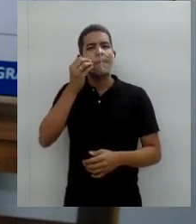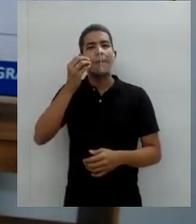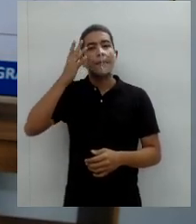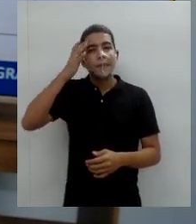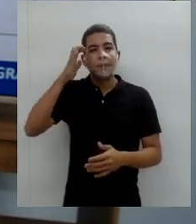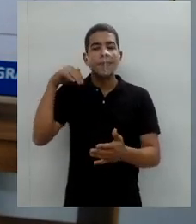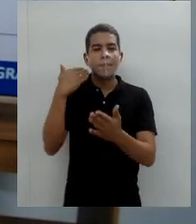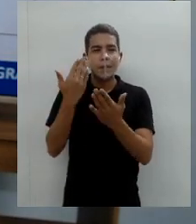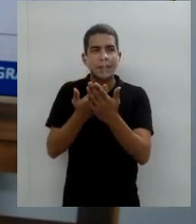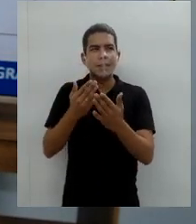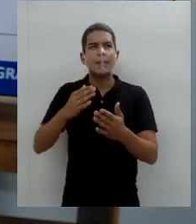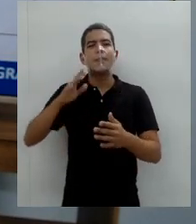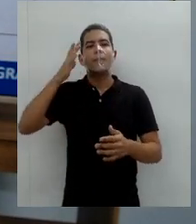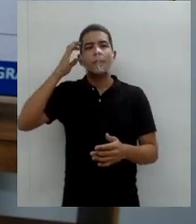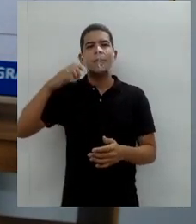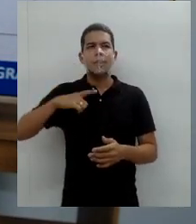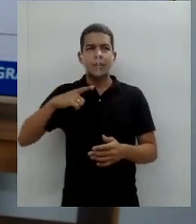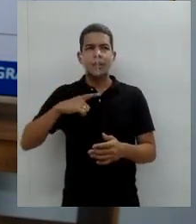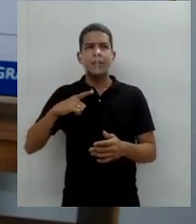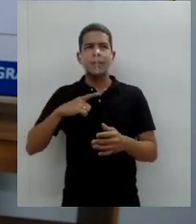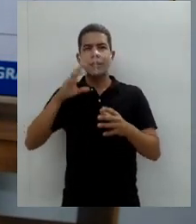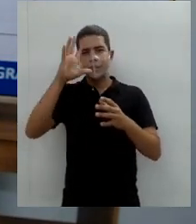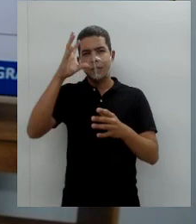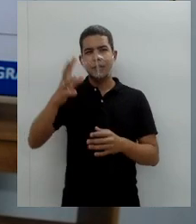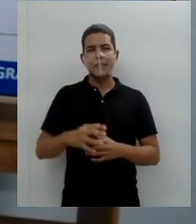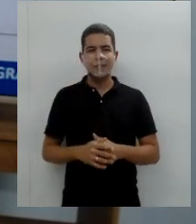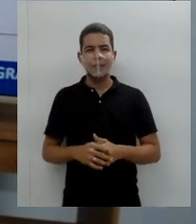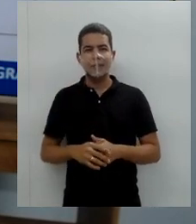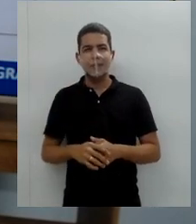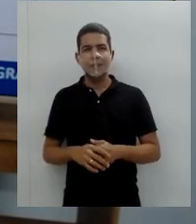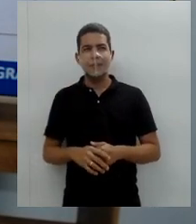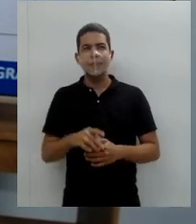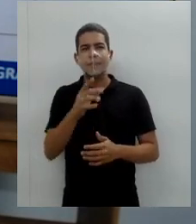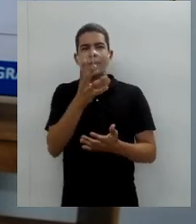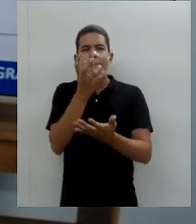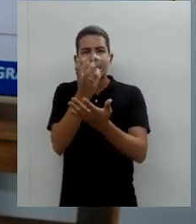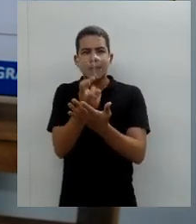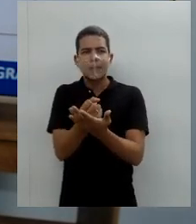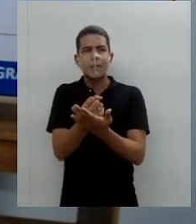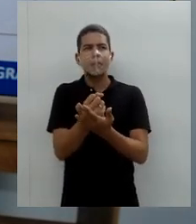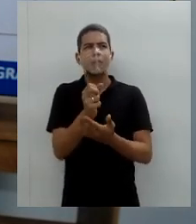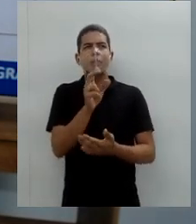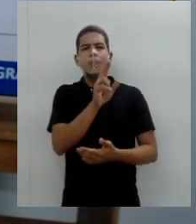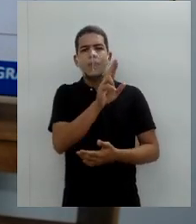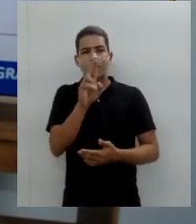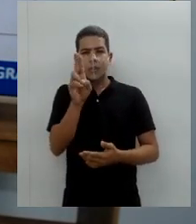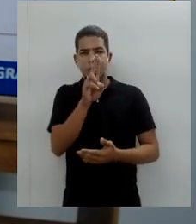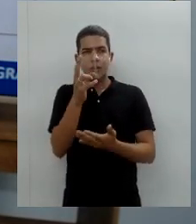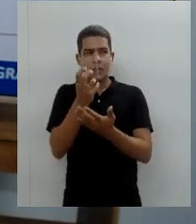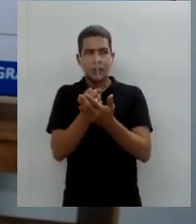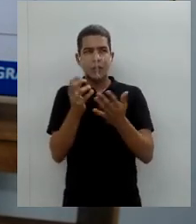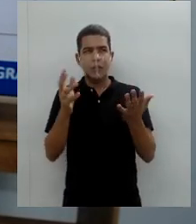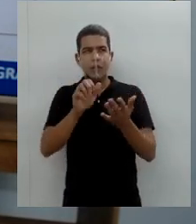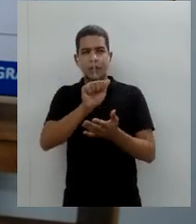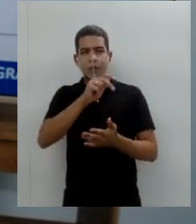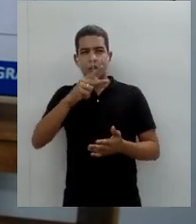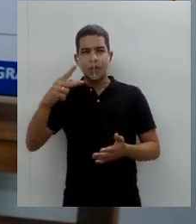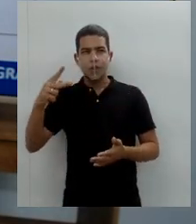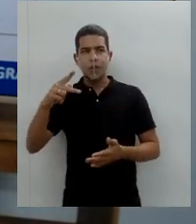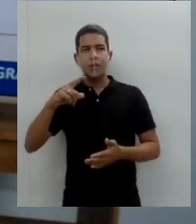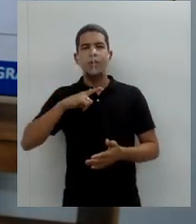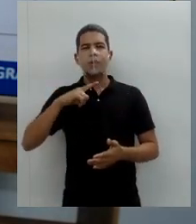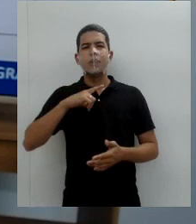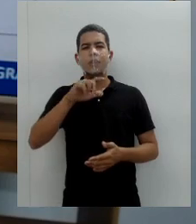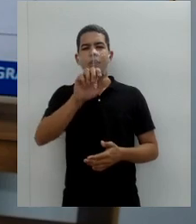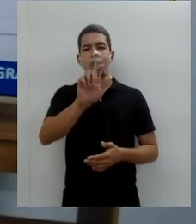e amanhã eu vou dar continuidade a essa solução. Mas observe, você vai baixar um programinha que eu vou chamar de... Vou te mostrar agora, que é o